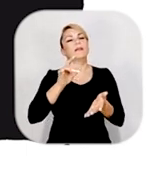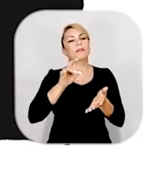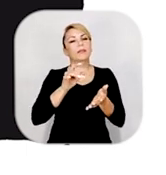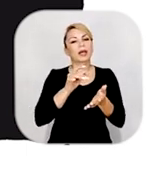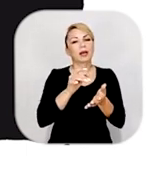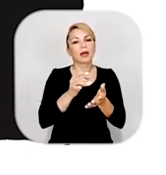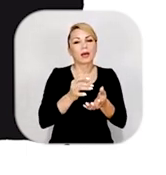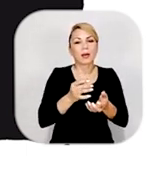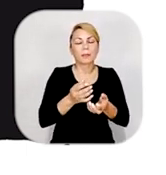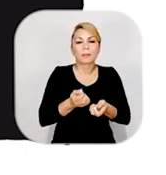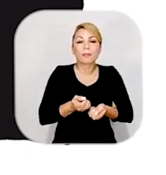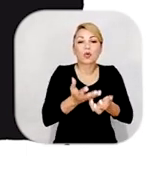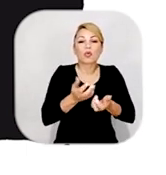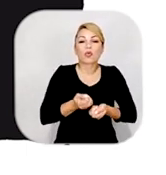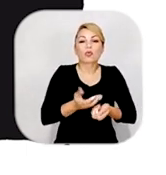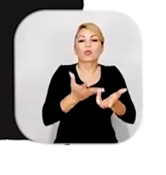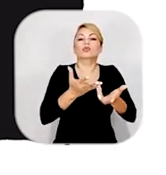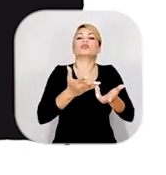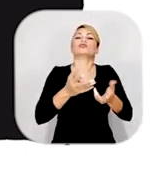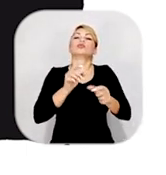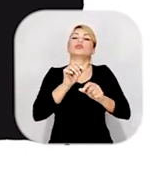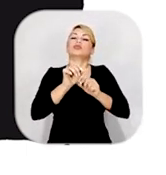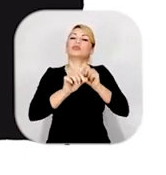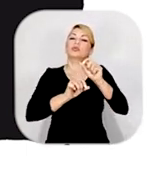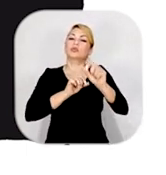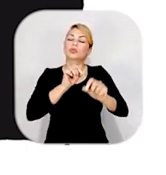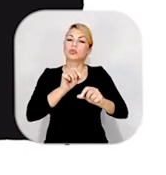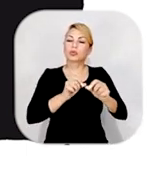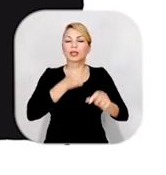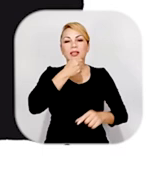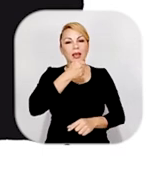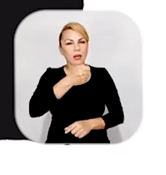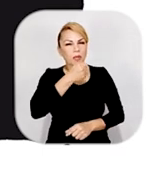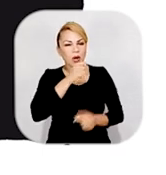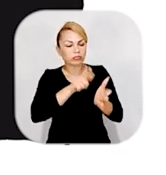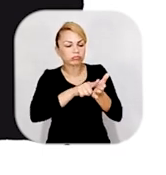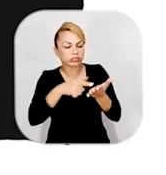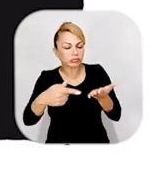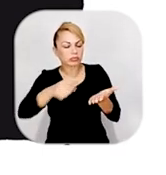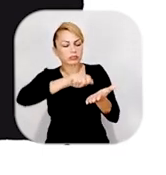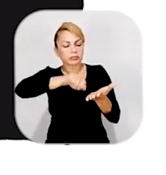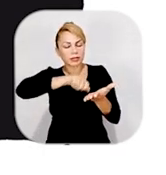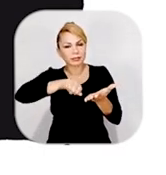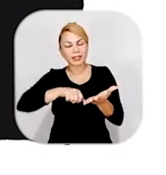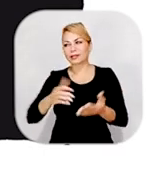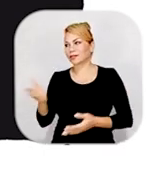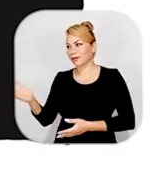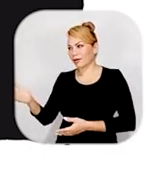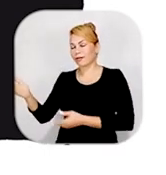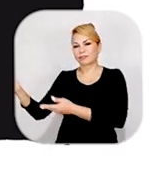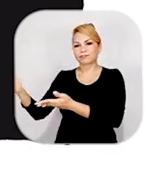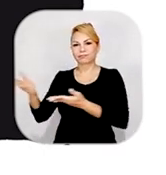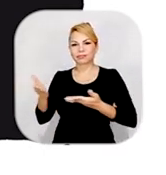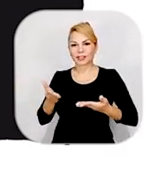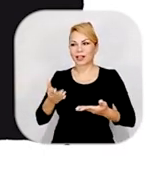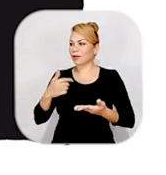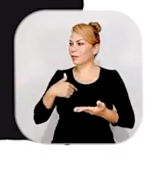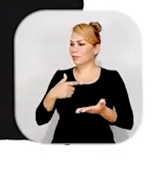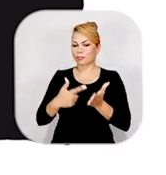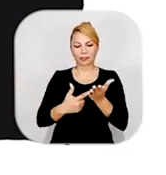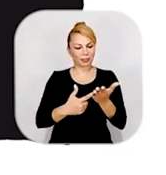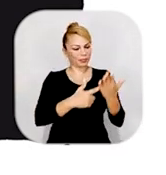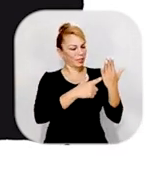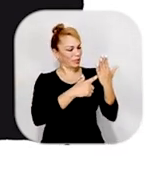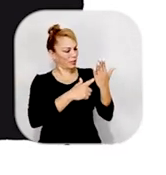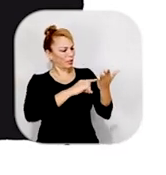a Gleice Meire que me apresentou esse material fabuloso do Snetlag, eu fiquei realmente muito